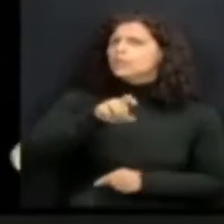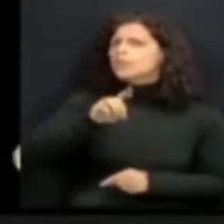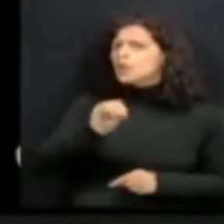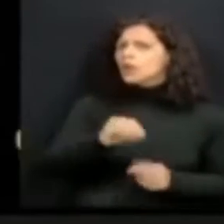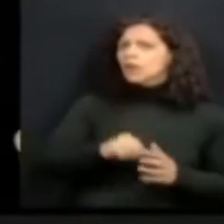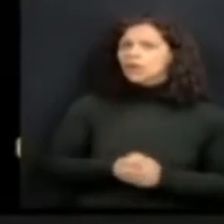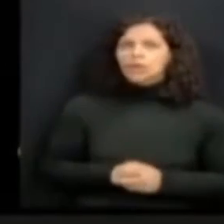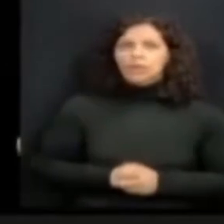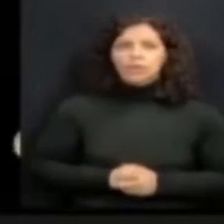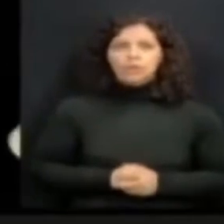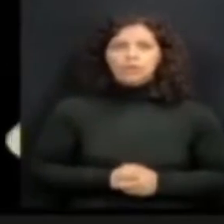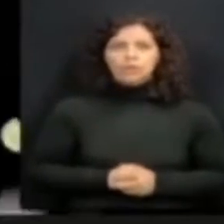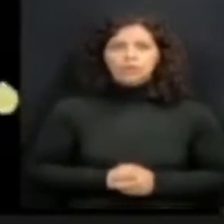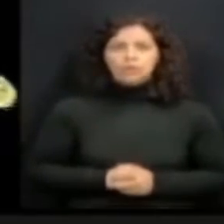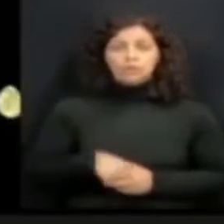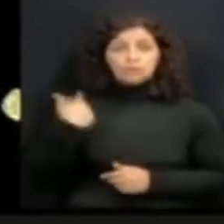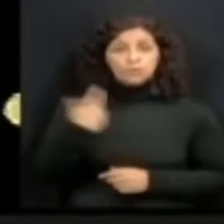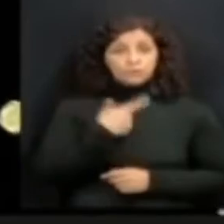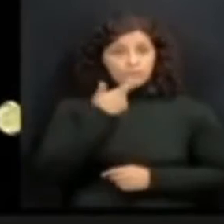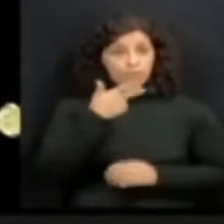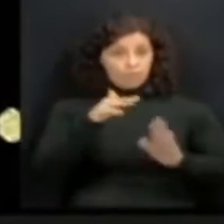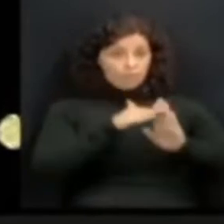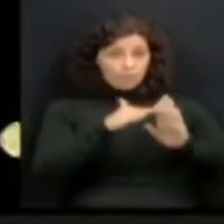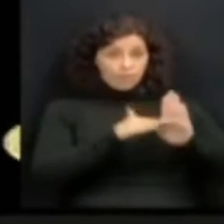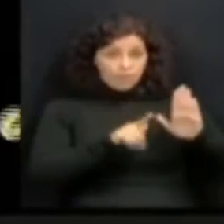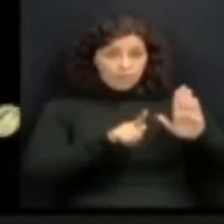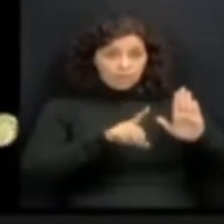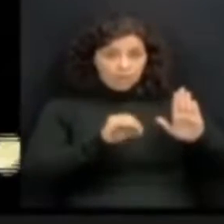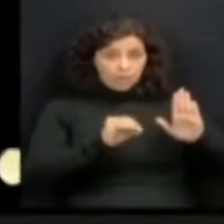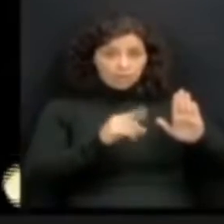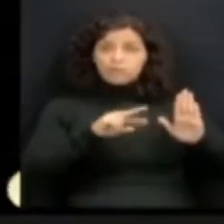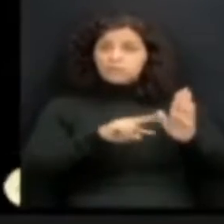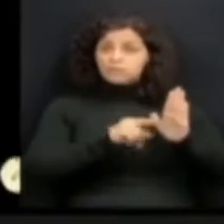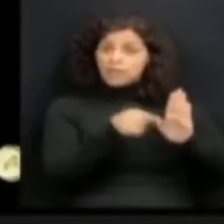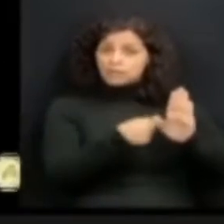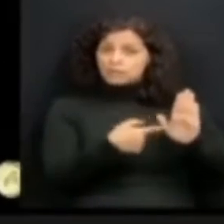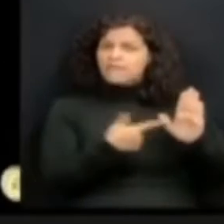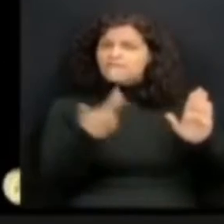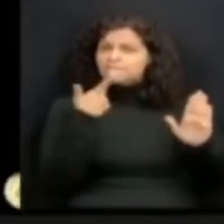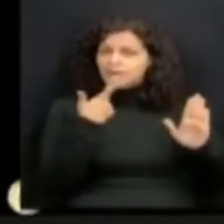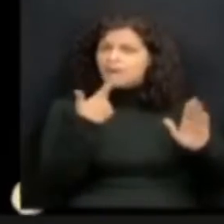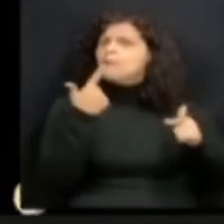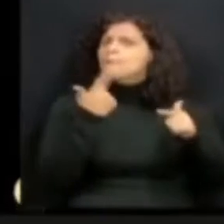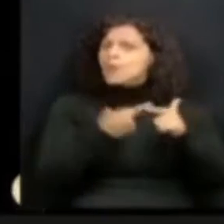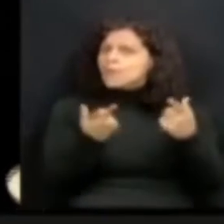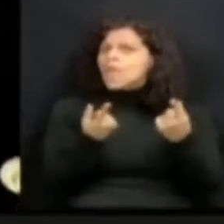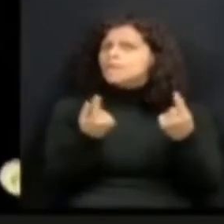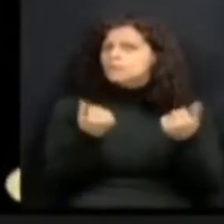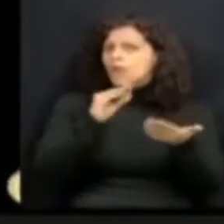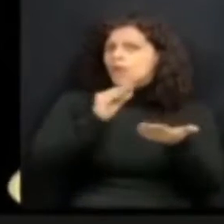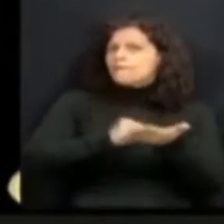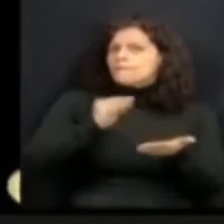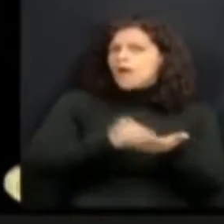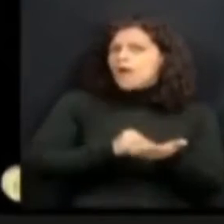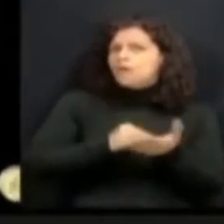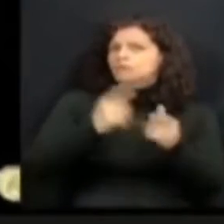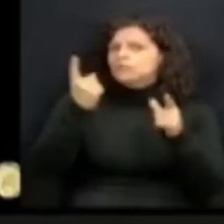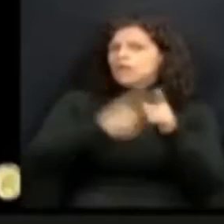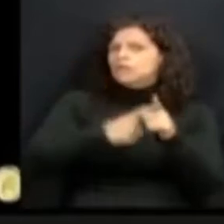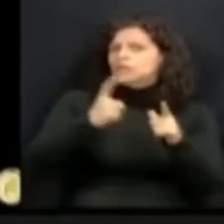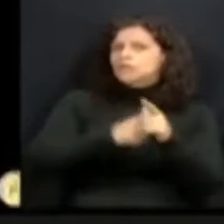LDO. O colocado na LDO é uma crise fiscal. Presidente Romanelli, uma